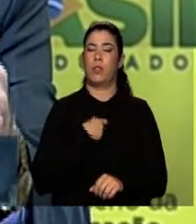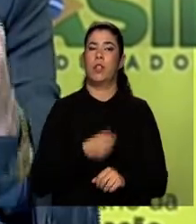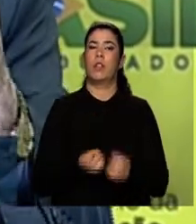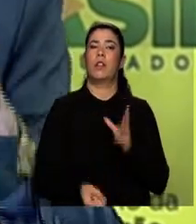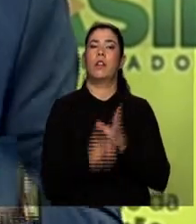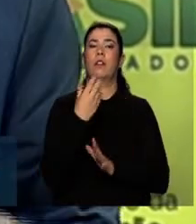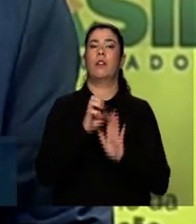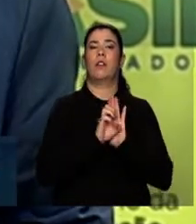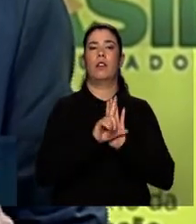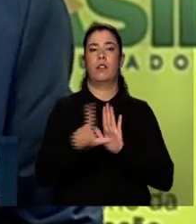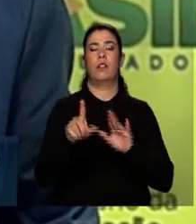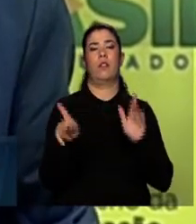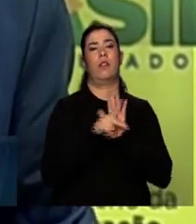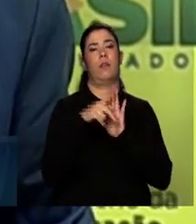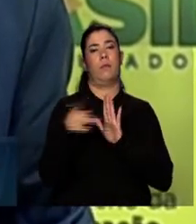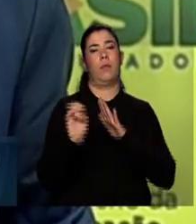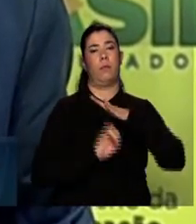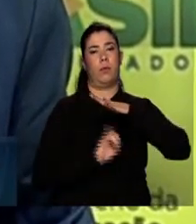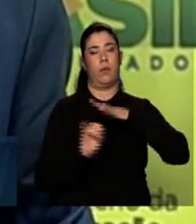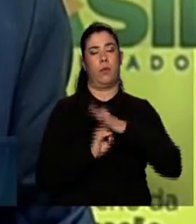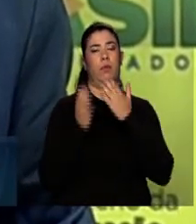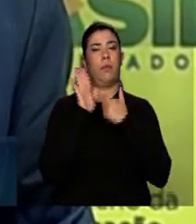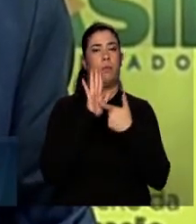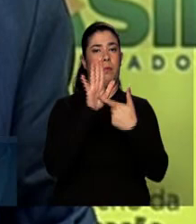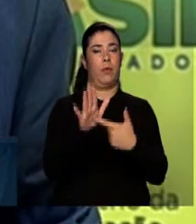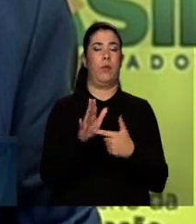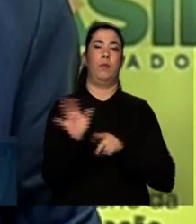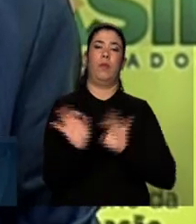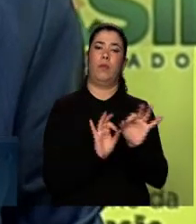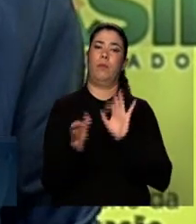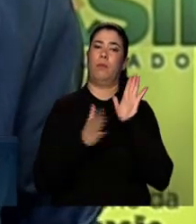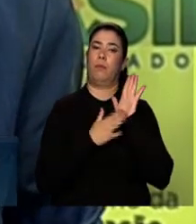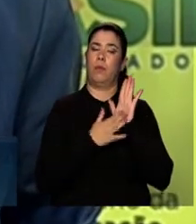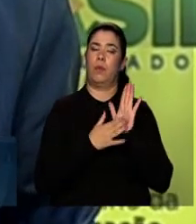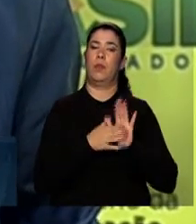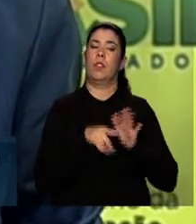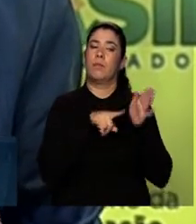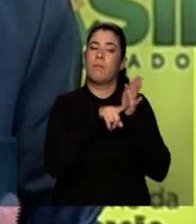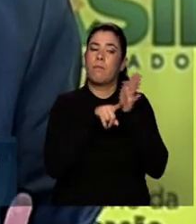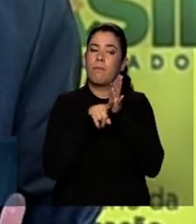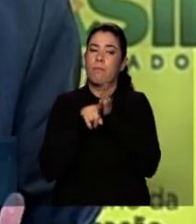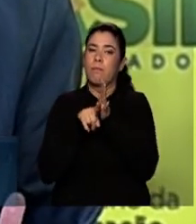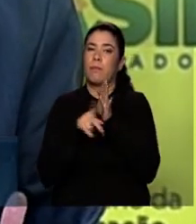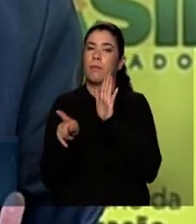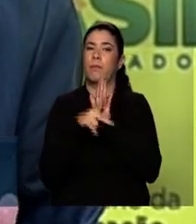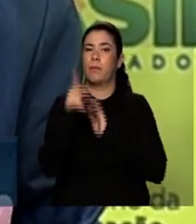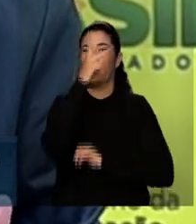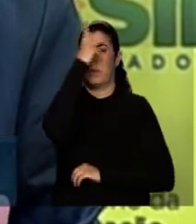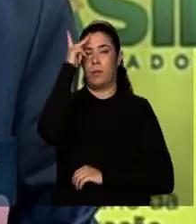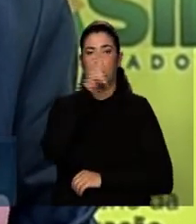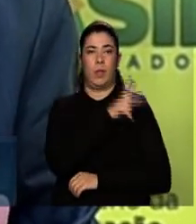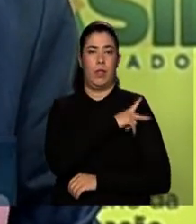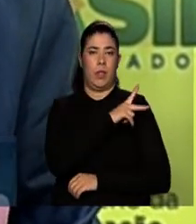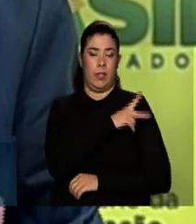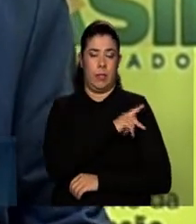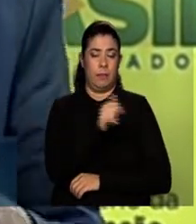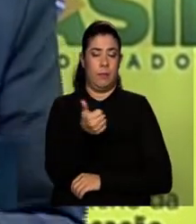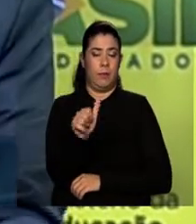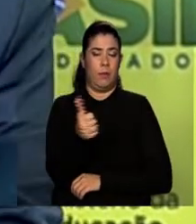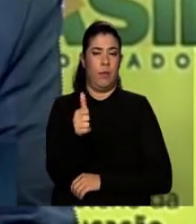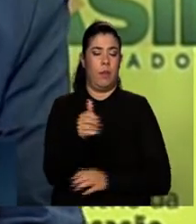edital para que as instituições apresentem os seus projetos, e esses projetos são analisados por especialistas,